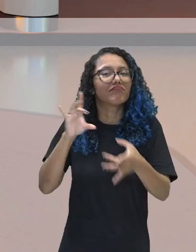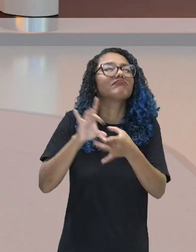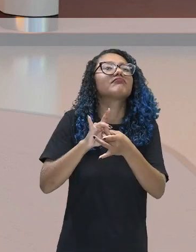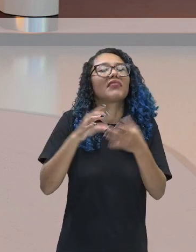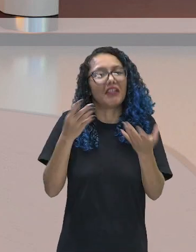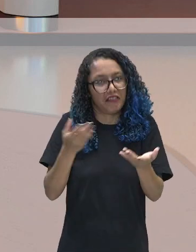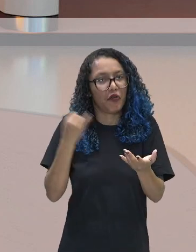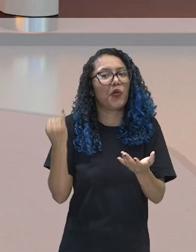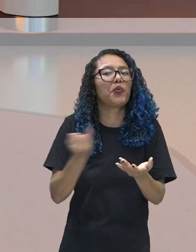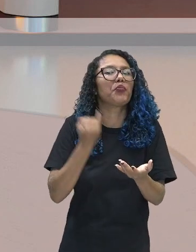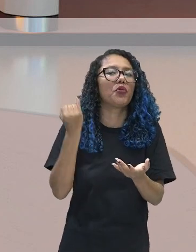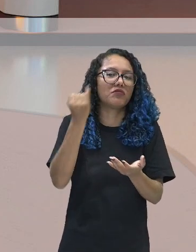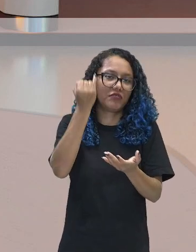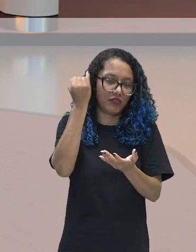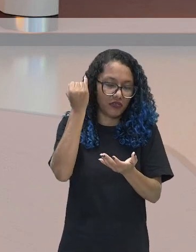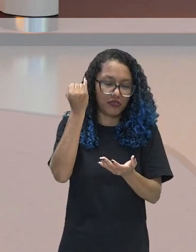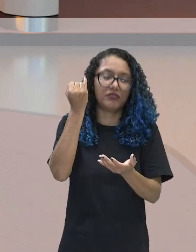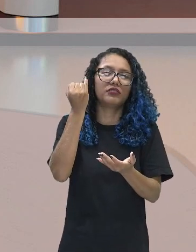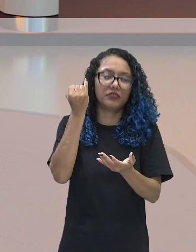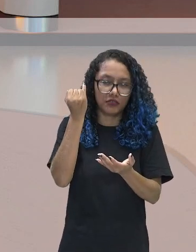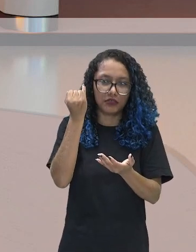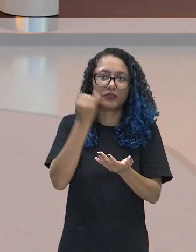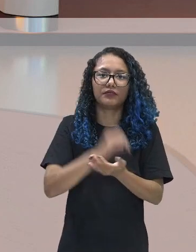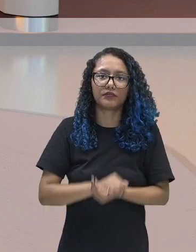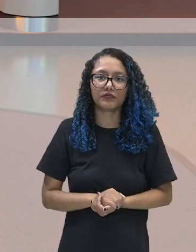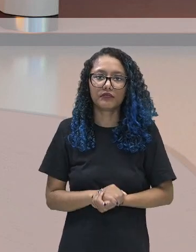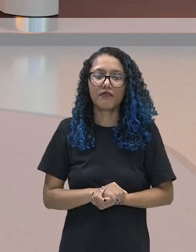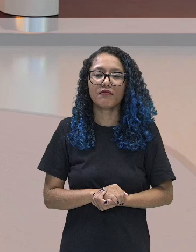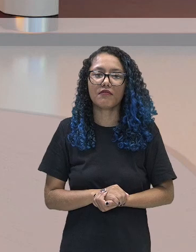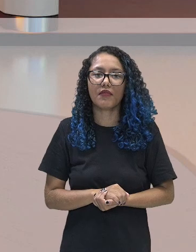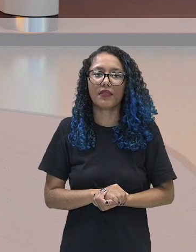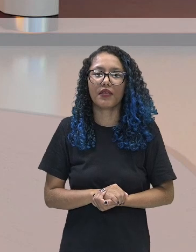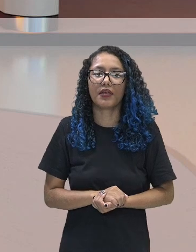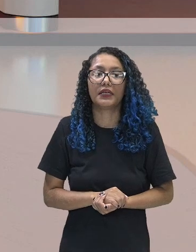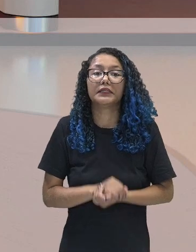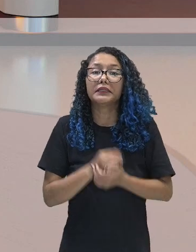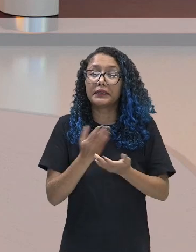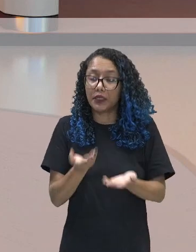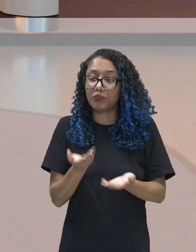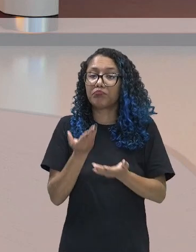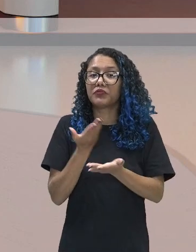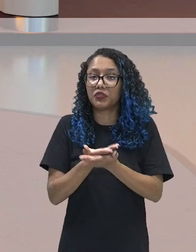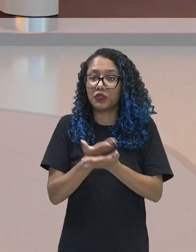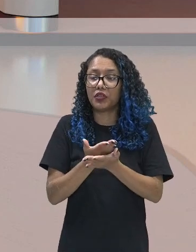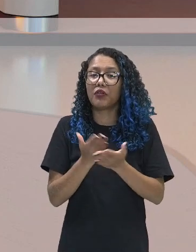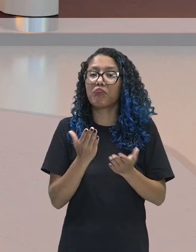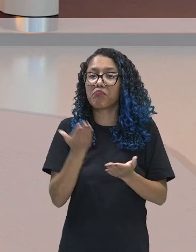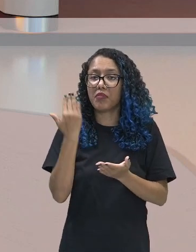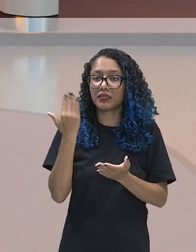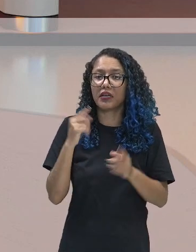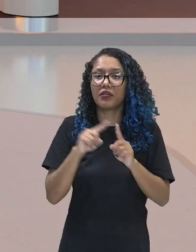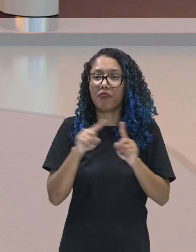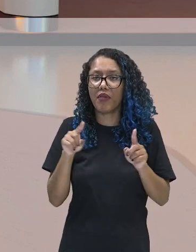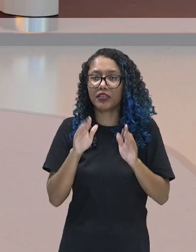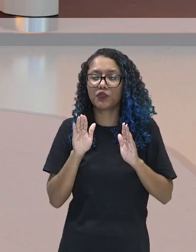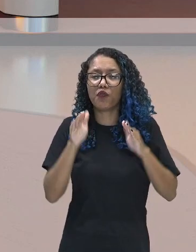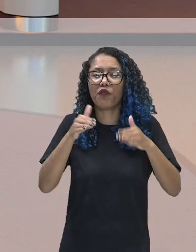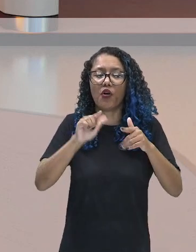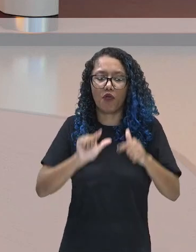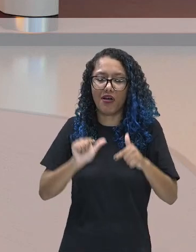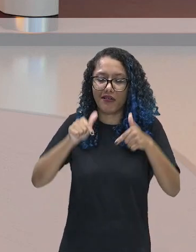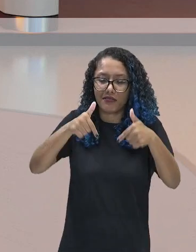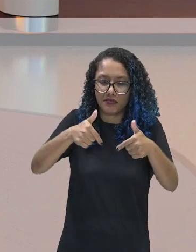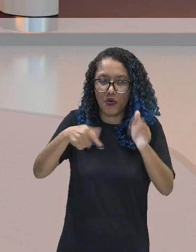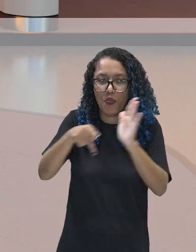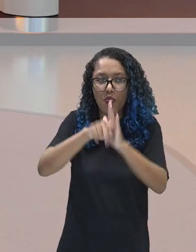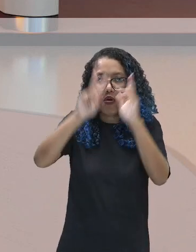importância. E a história, ela estuda o passado, mas na perspectiva da ação humana. Isso segundo